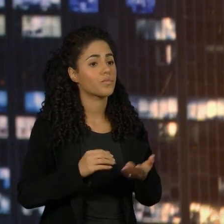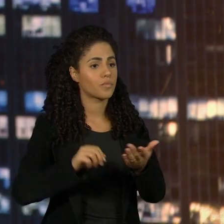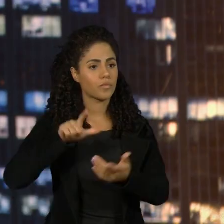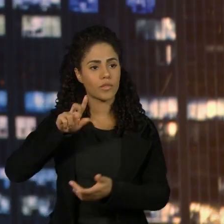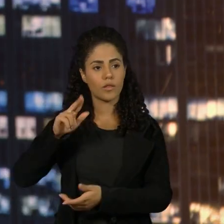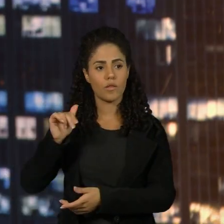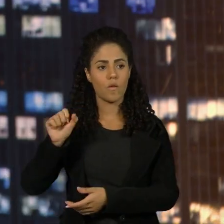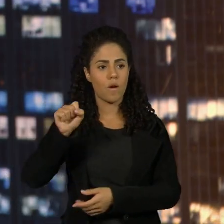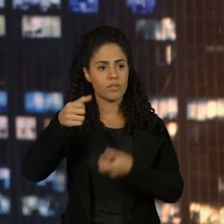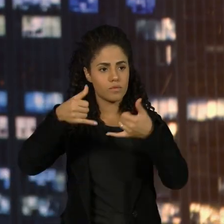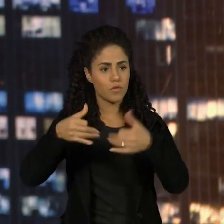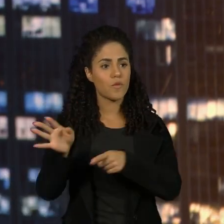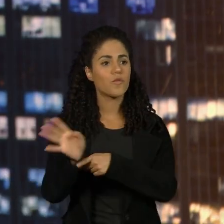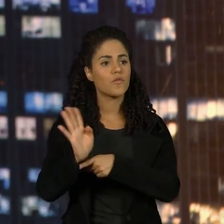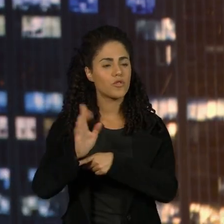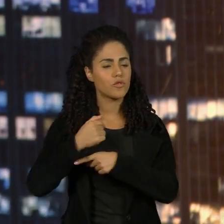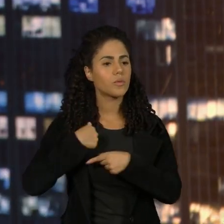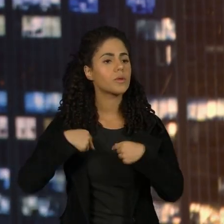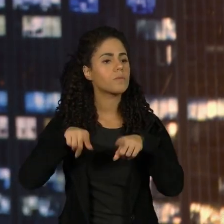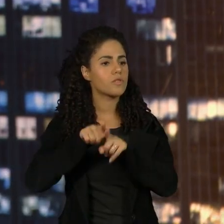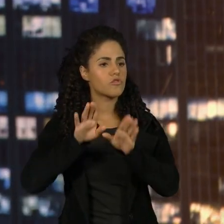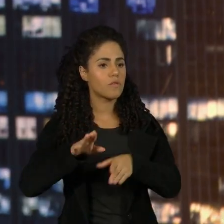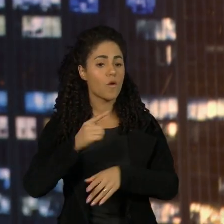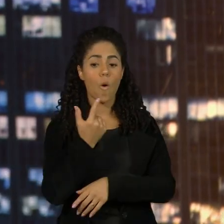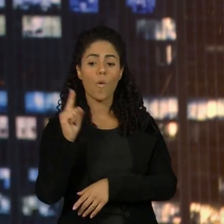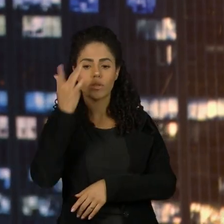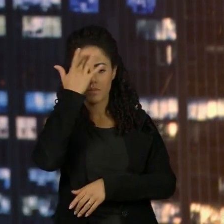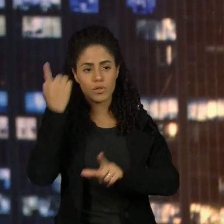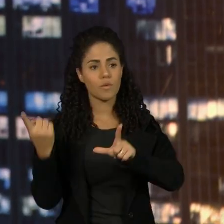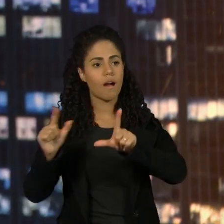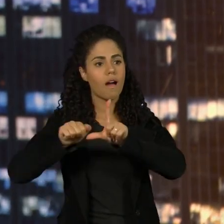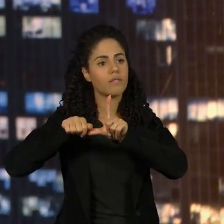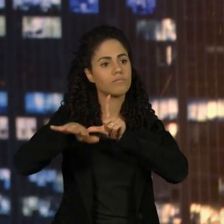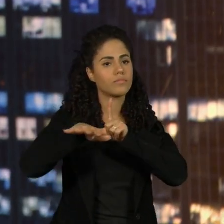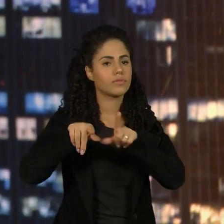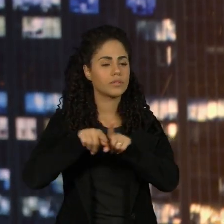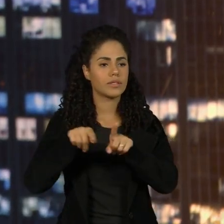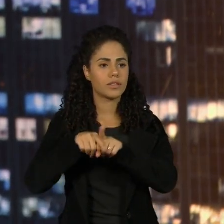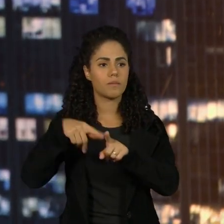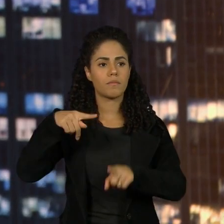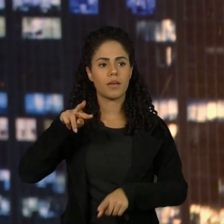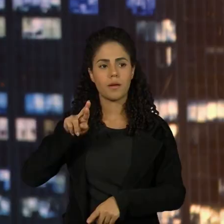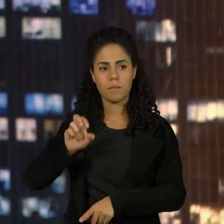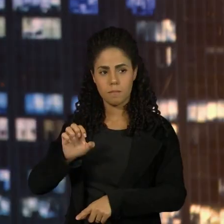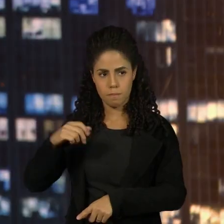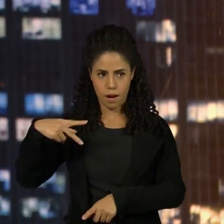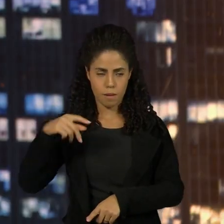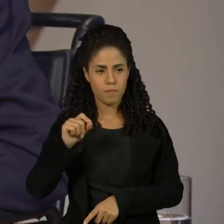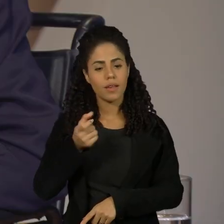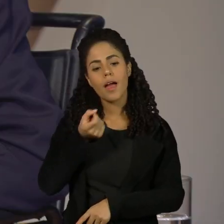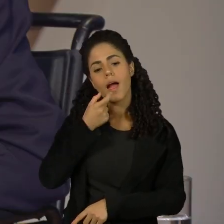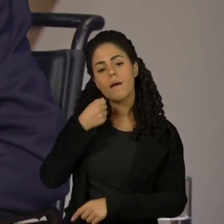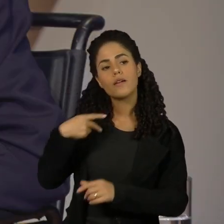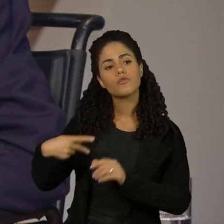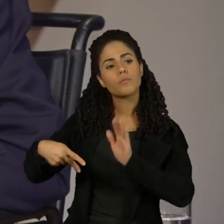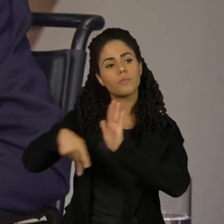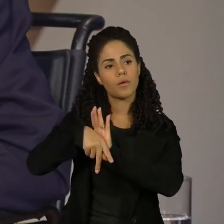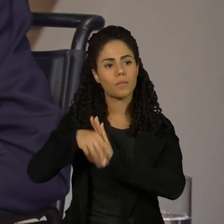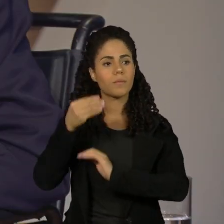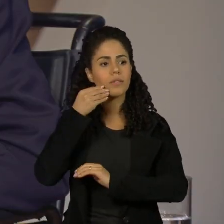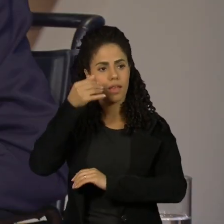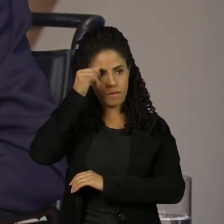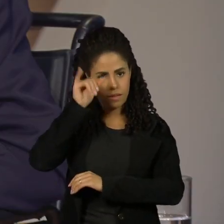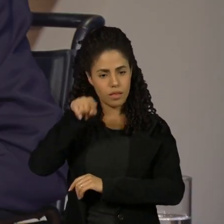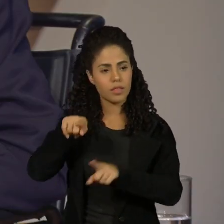faz vários vídeos, eu já vi outros influenciadores também falando sobre a PrEP, né? Que são esses medicamentos que servem como profilaxia,